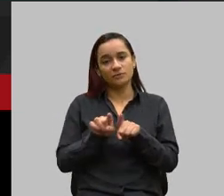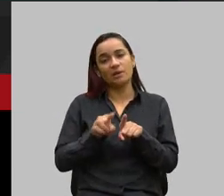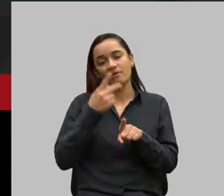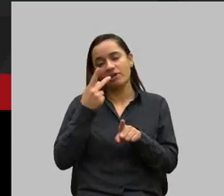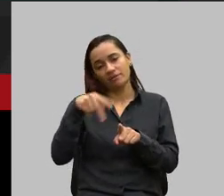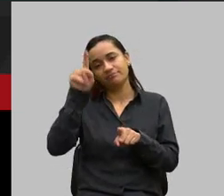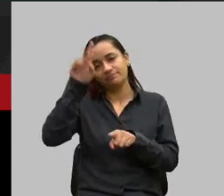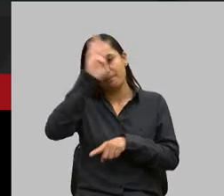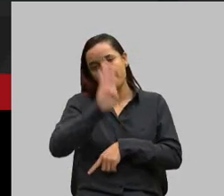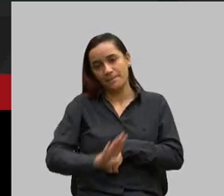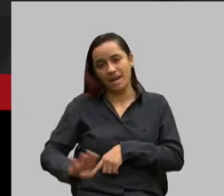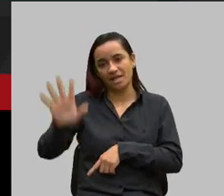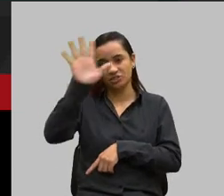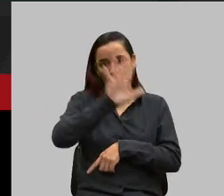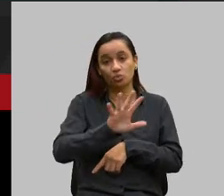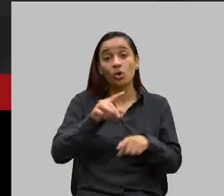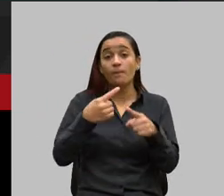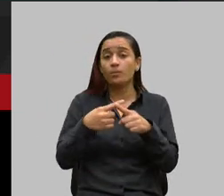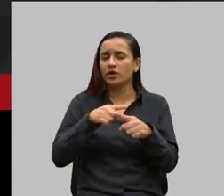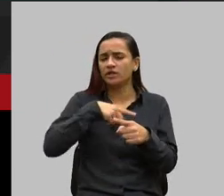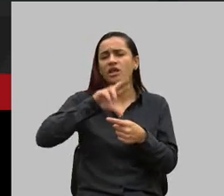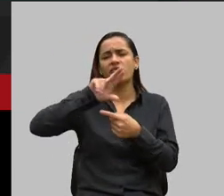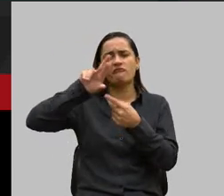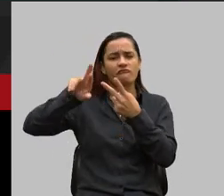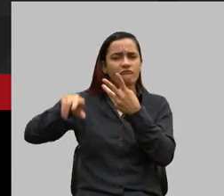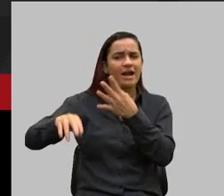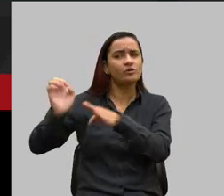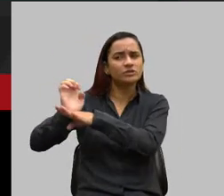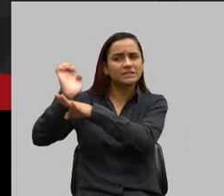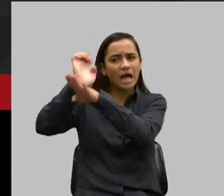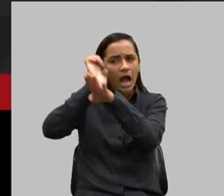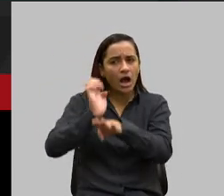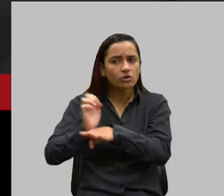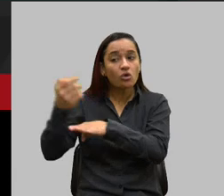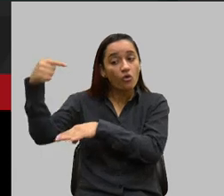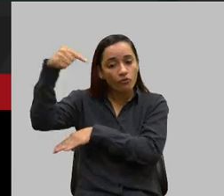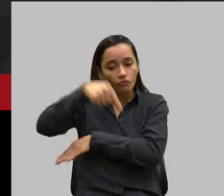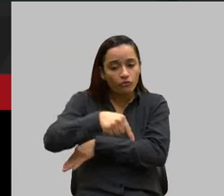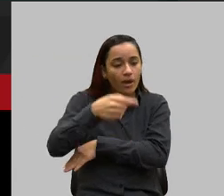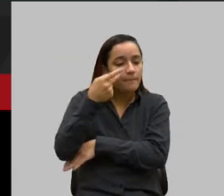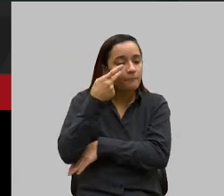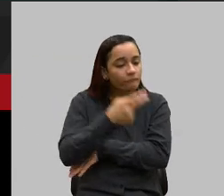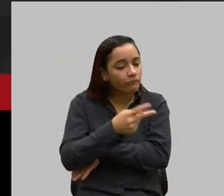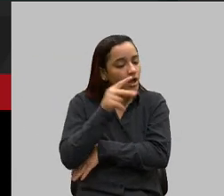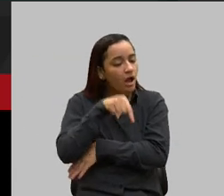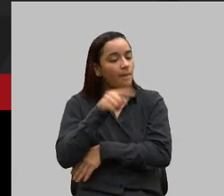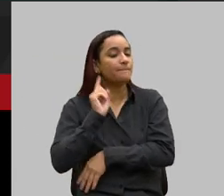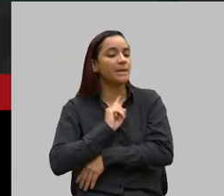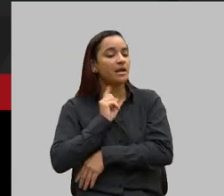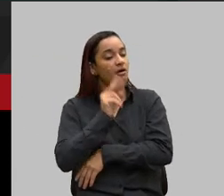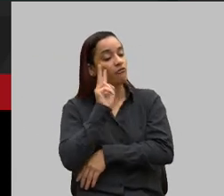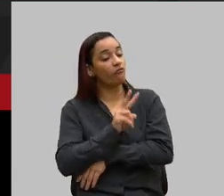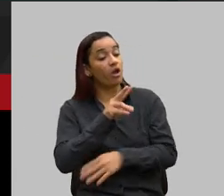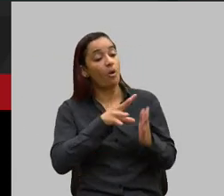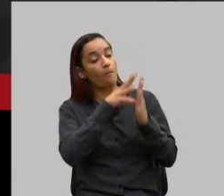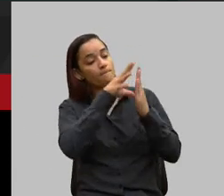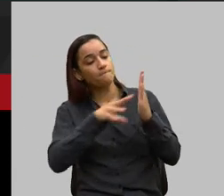também porque vários estados estão vindo aqui em Minas Gerais eh para pegar o modelo que a gente tá